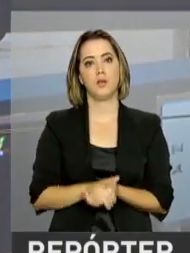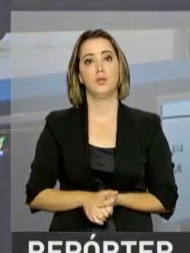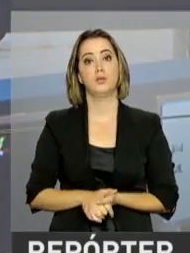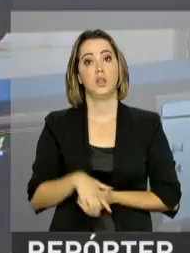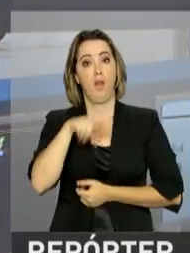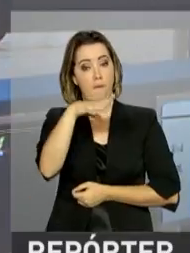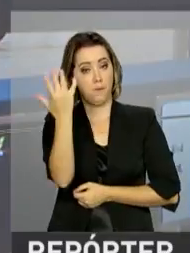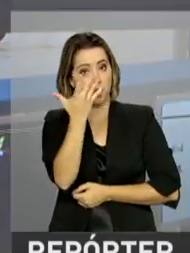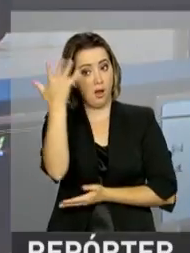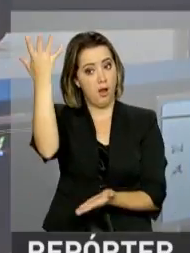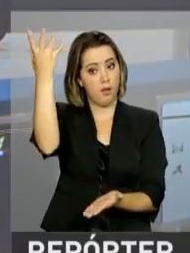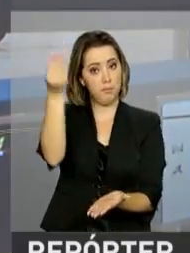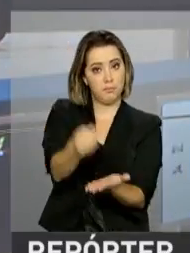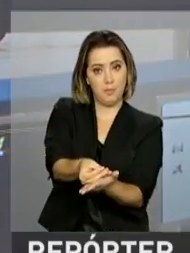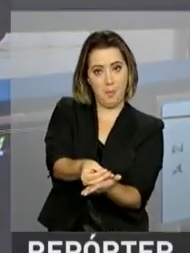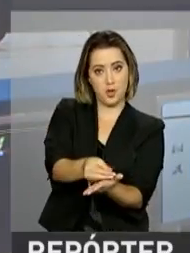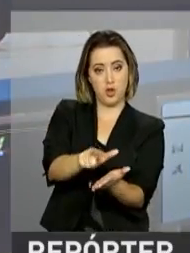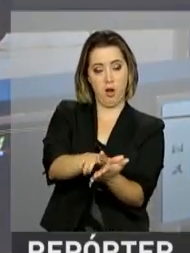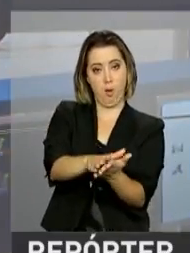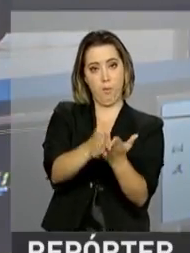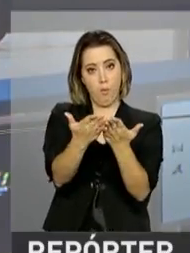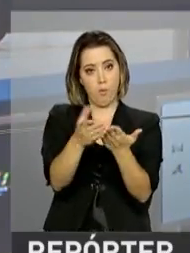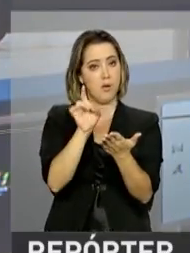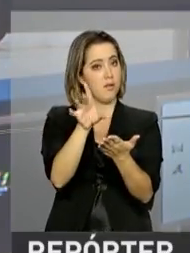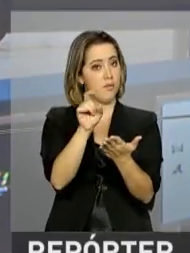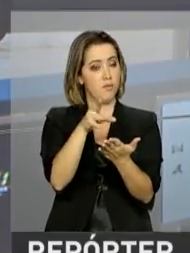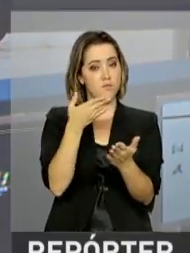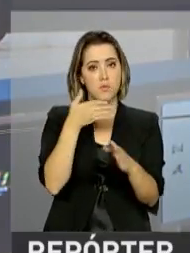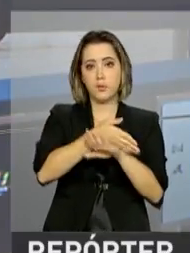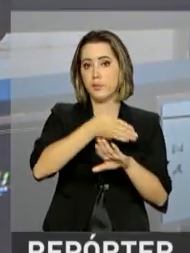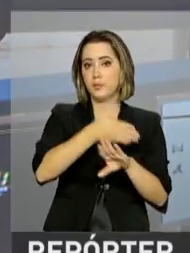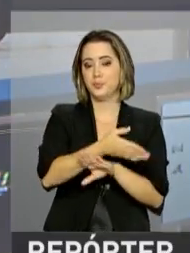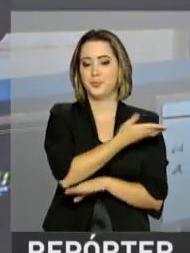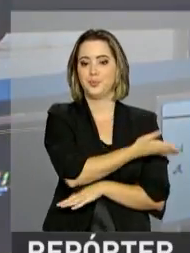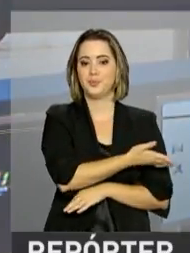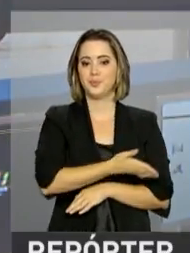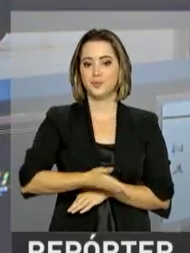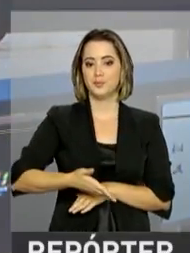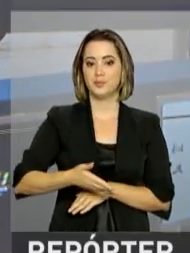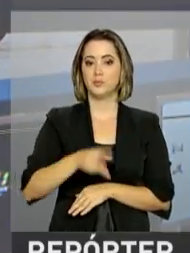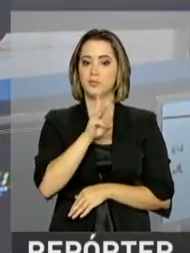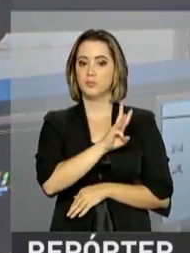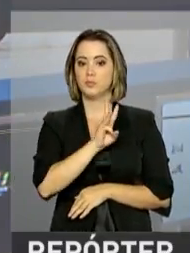fazer o download dos livros, basta acessar o Portal das Artes na página